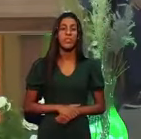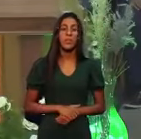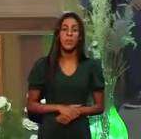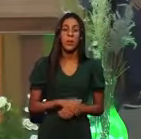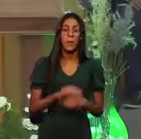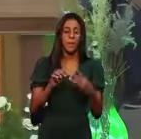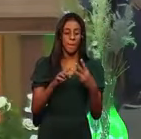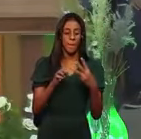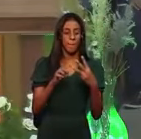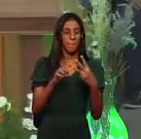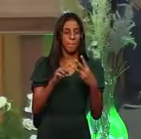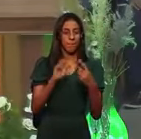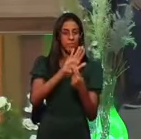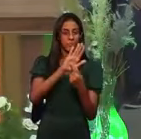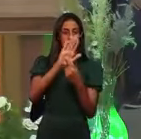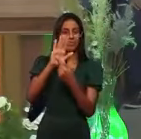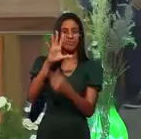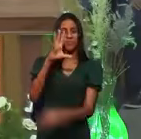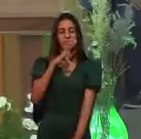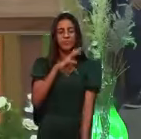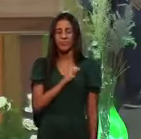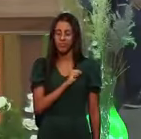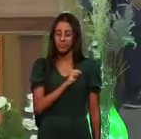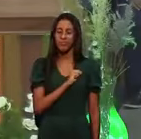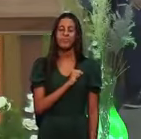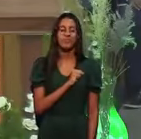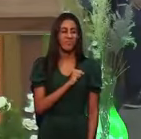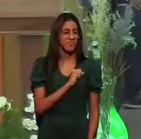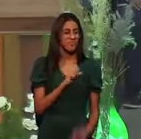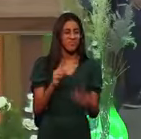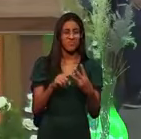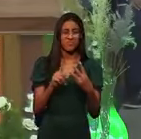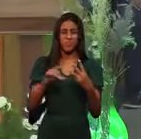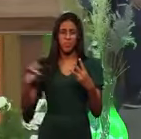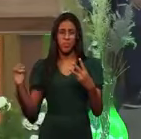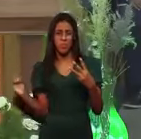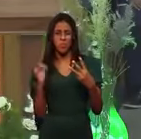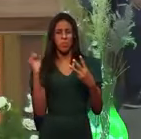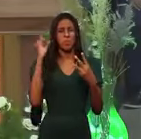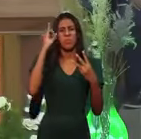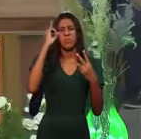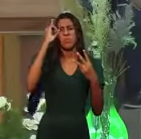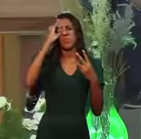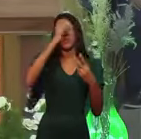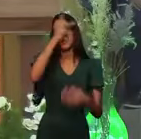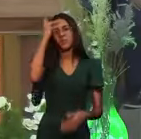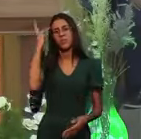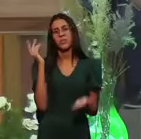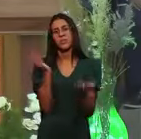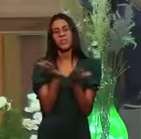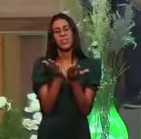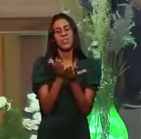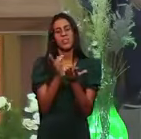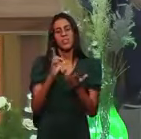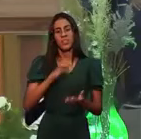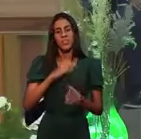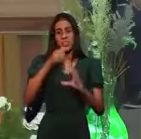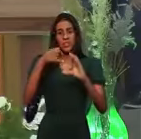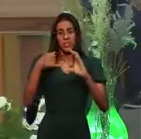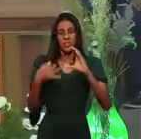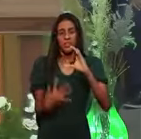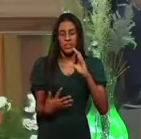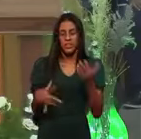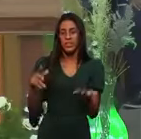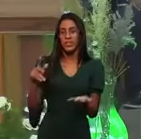amor. Esse é o maior sinal da espiritualidade de um crente. Tudo